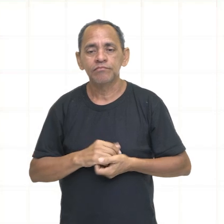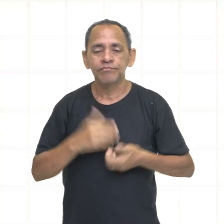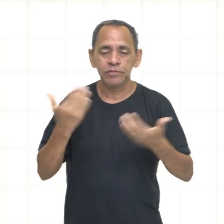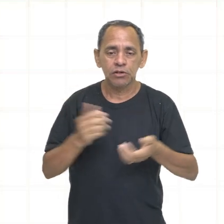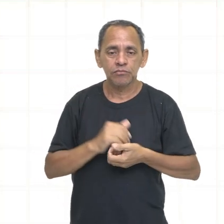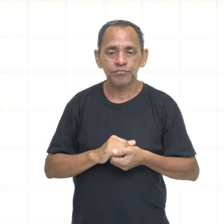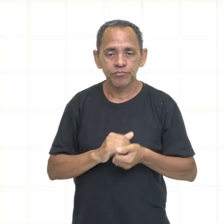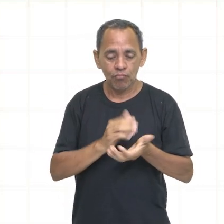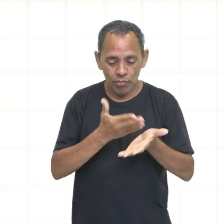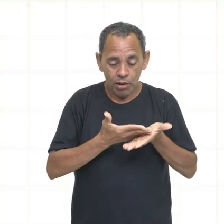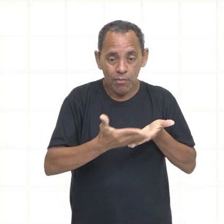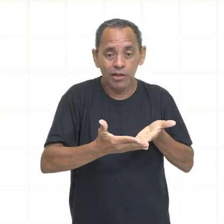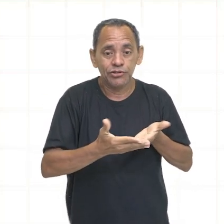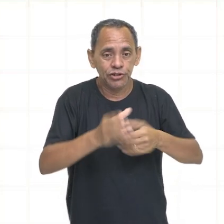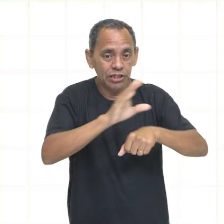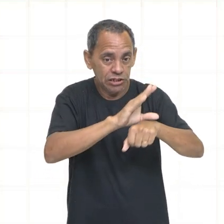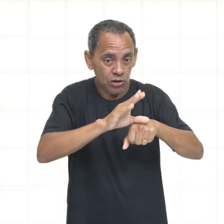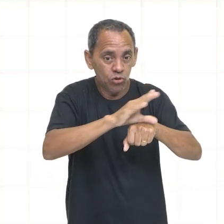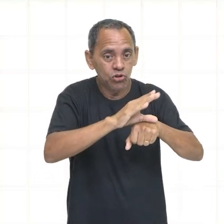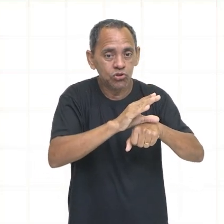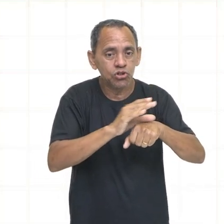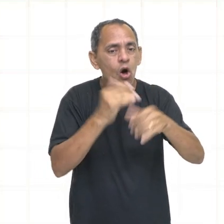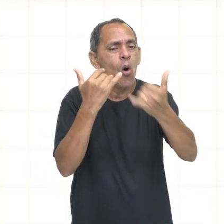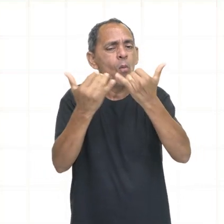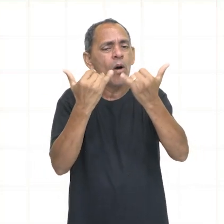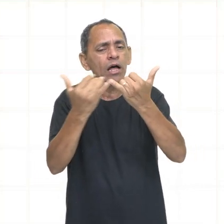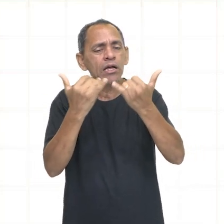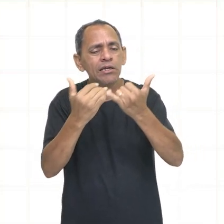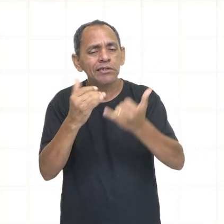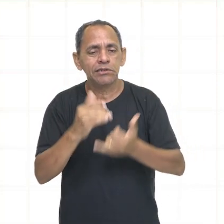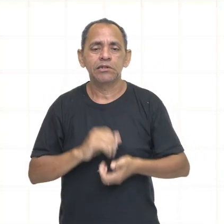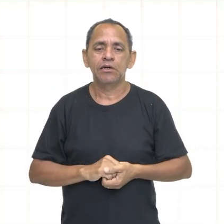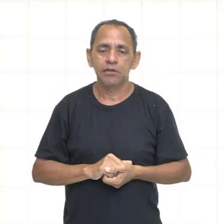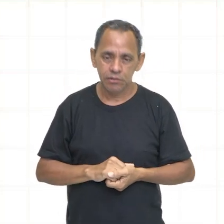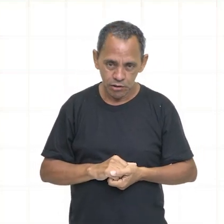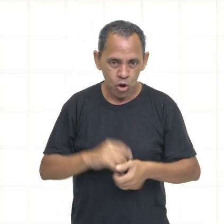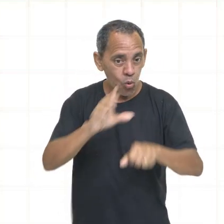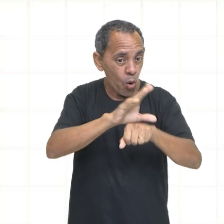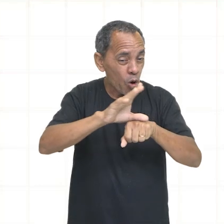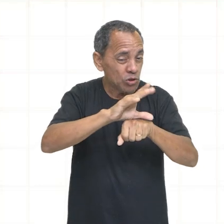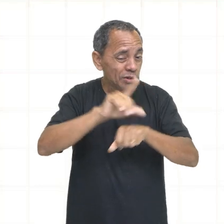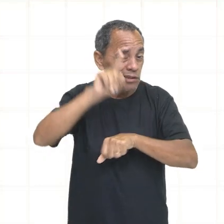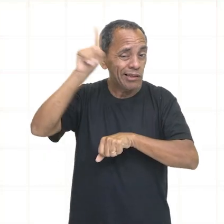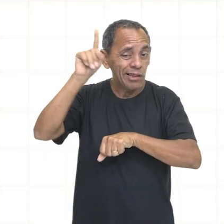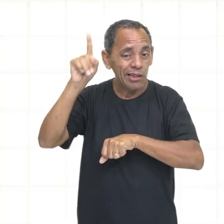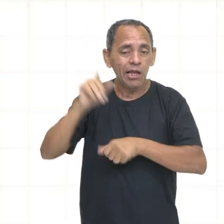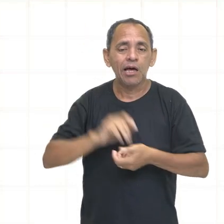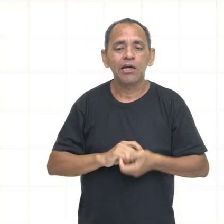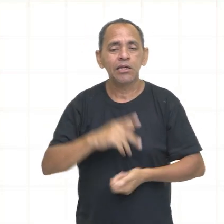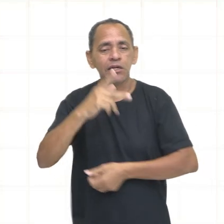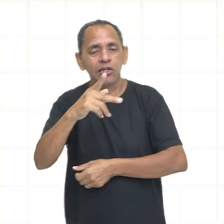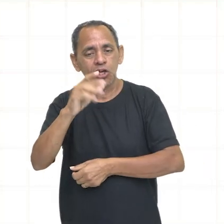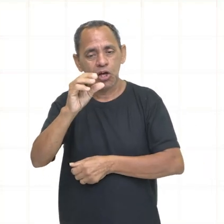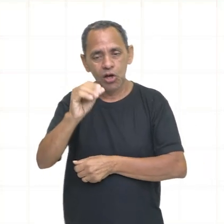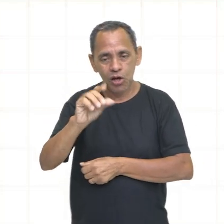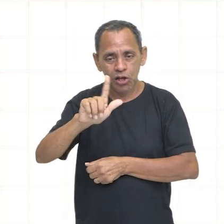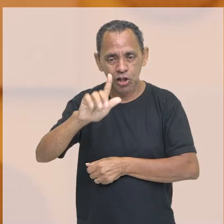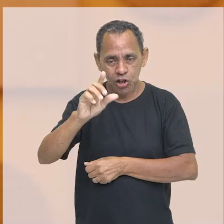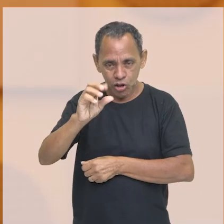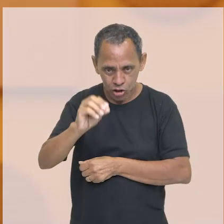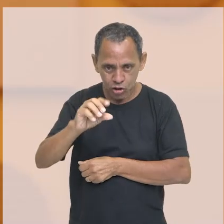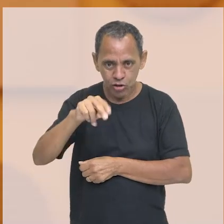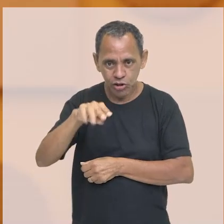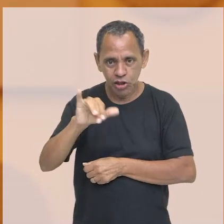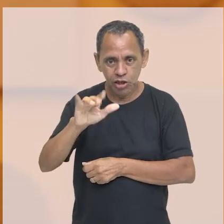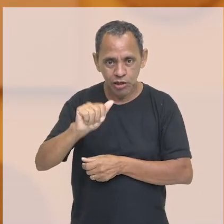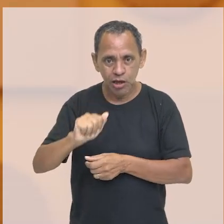Polaca, por que esse nome? Porque ela se assemelhava com a Constituição da Polônia, tá, gente? O governo, então, teve plenos poderes